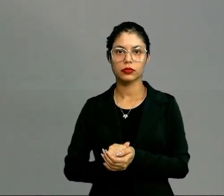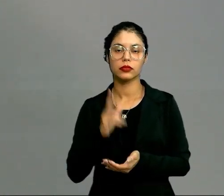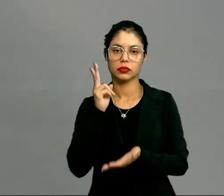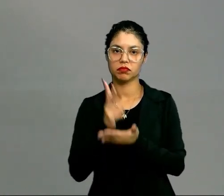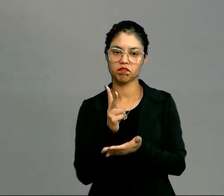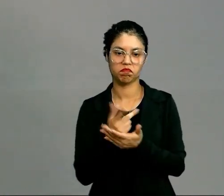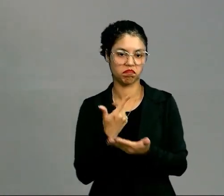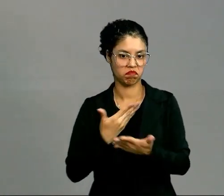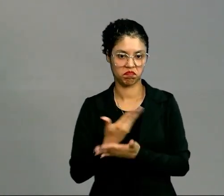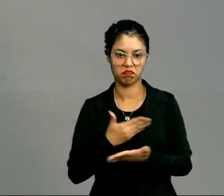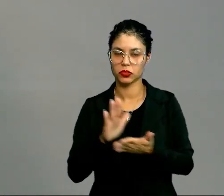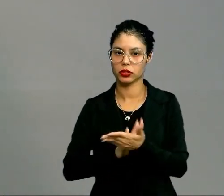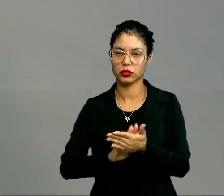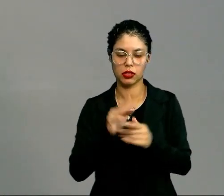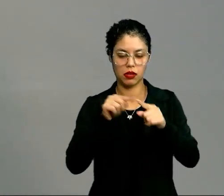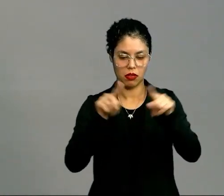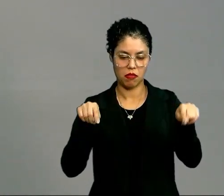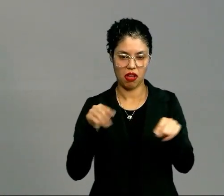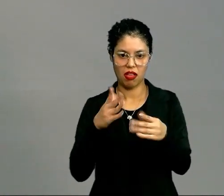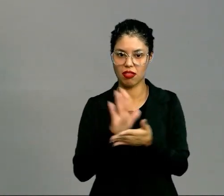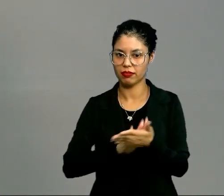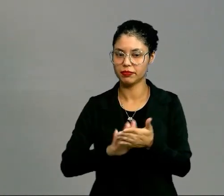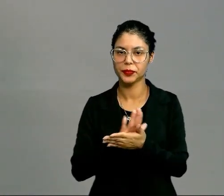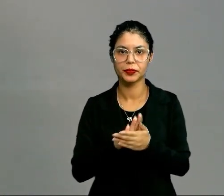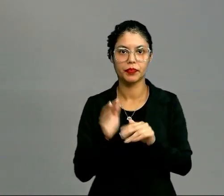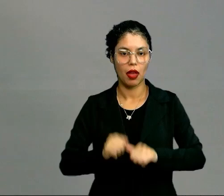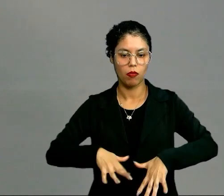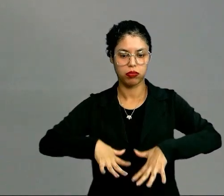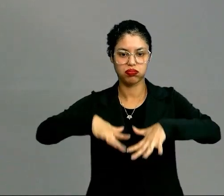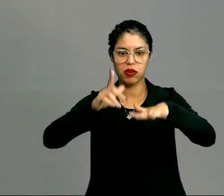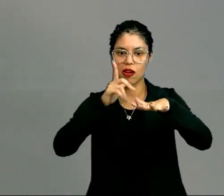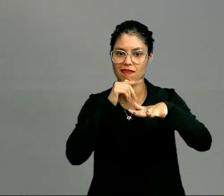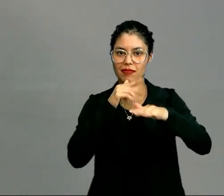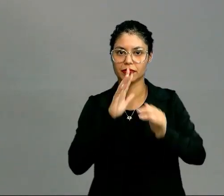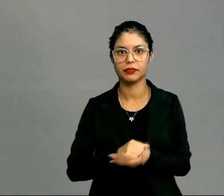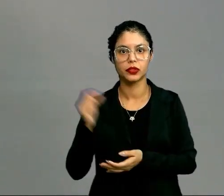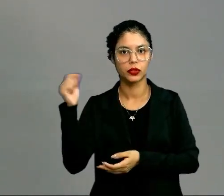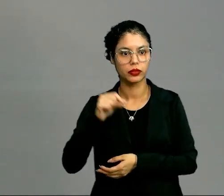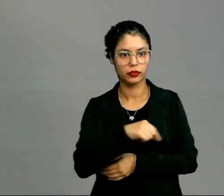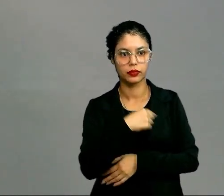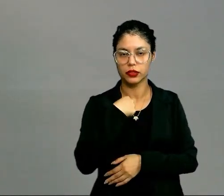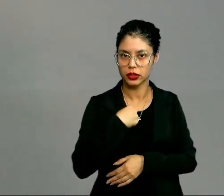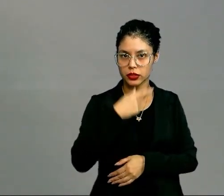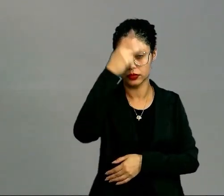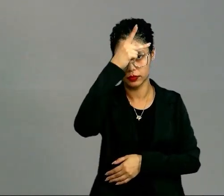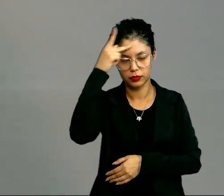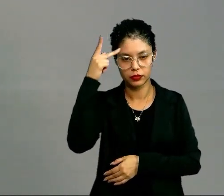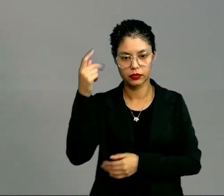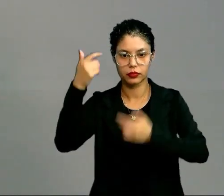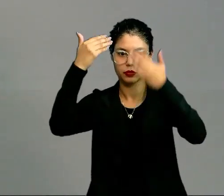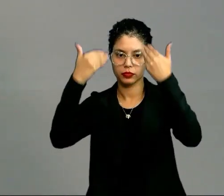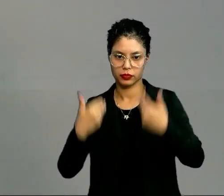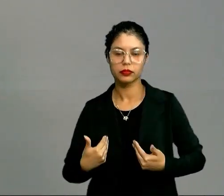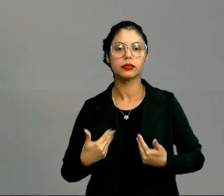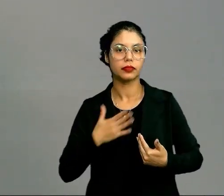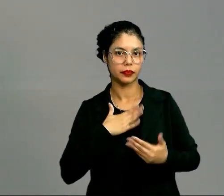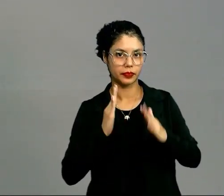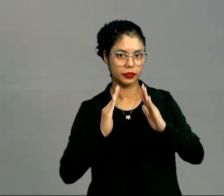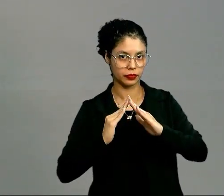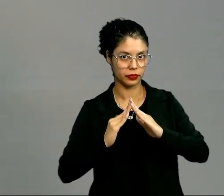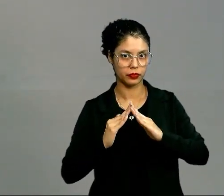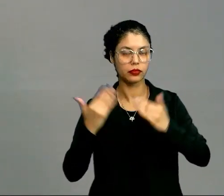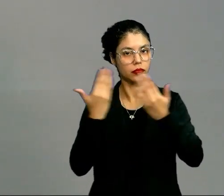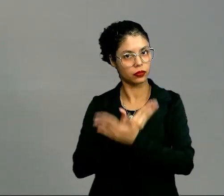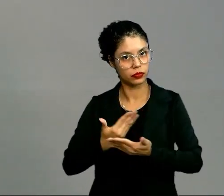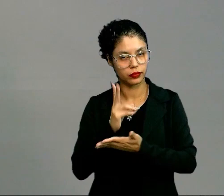abertas sem tampa, e aí a água acumula, vira um criadouro. Então, eu, pessoa física que estou dentro do meu quintal, que tomo